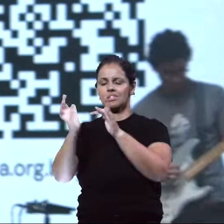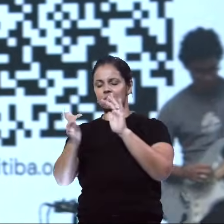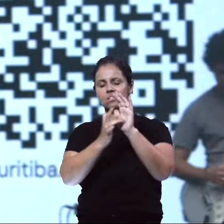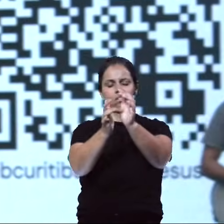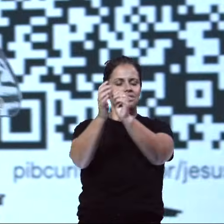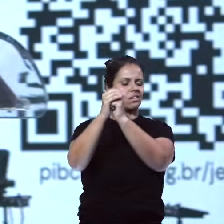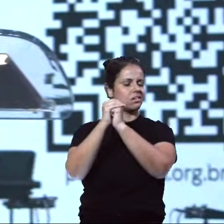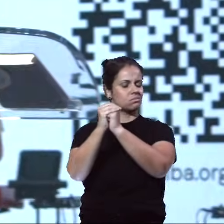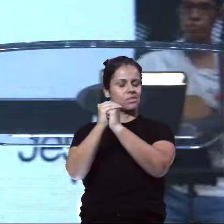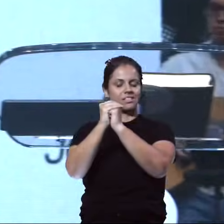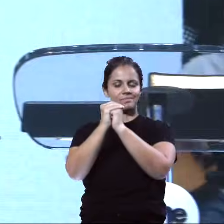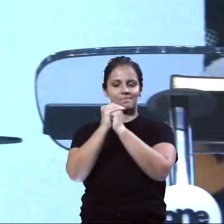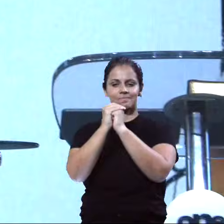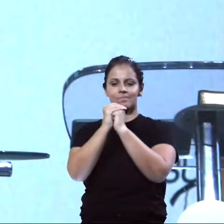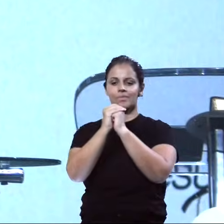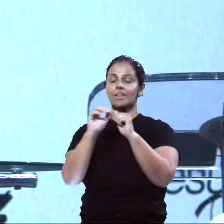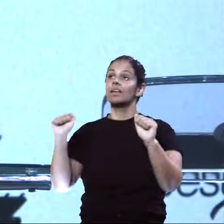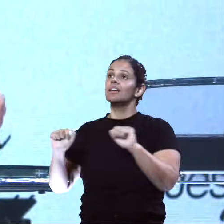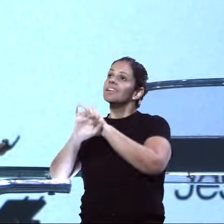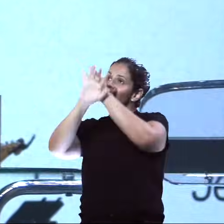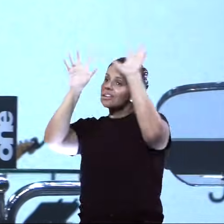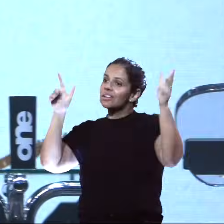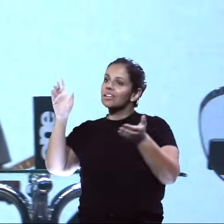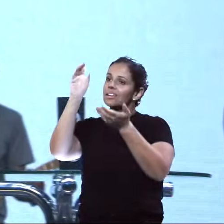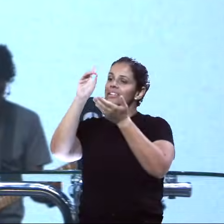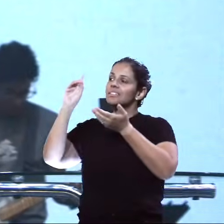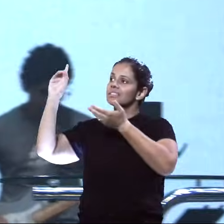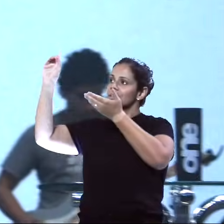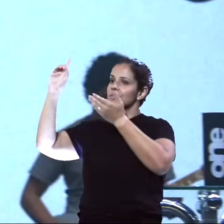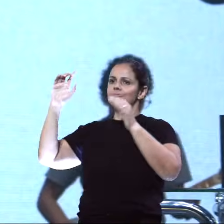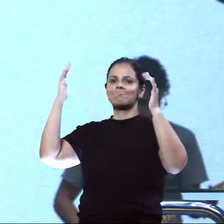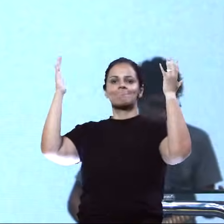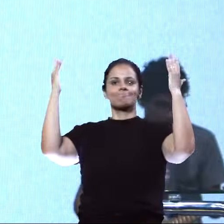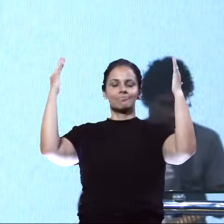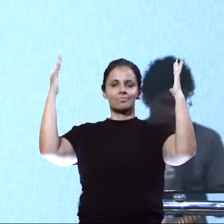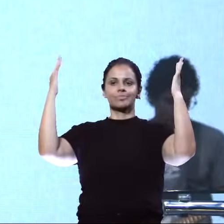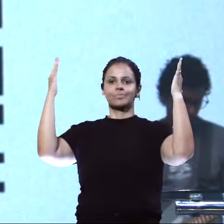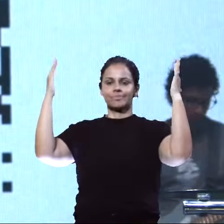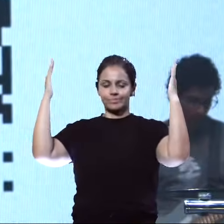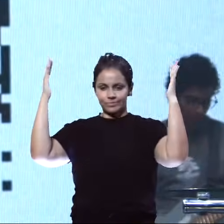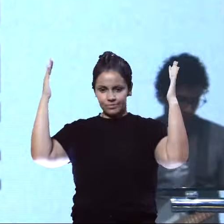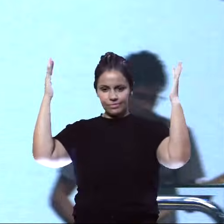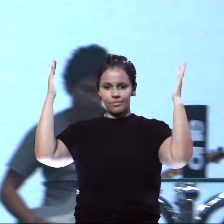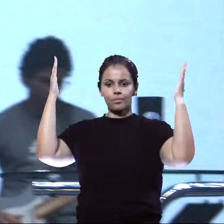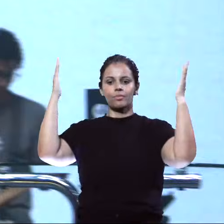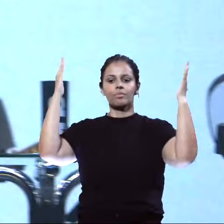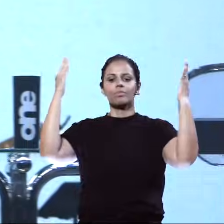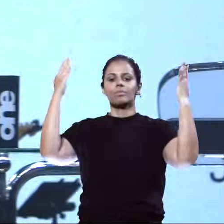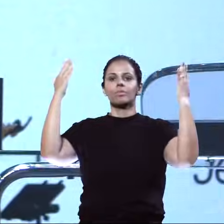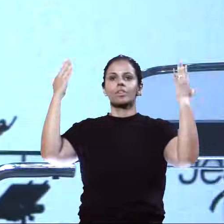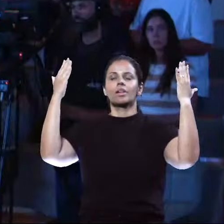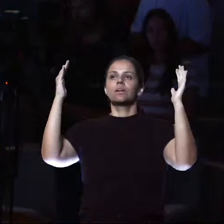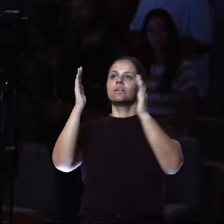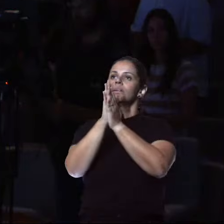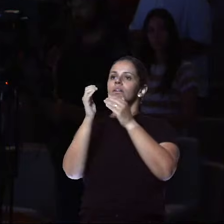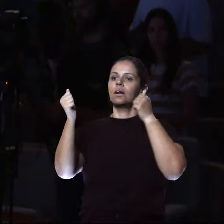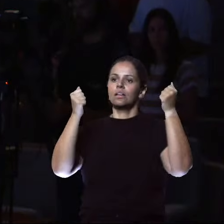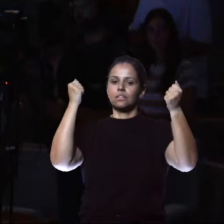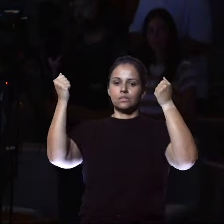Amém. Amém. Glória a Deus. Glória a Deus. Você pode aplaudir o Senhor no seu lugar? Aleluia.